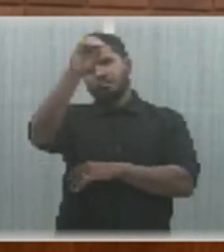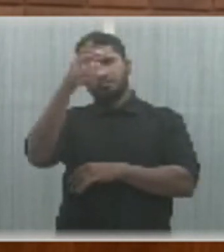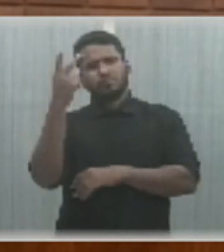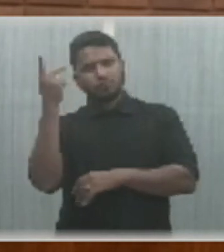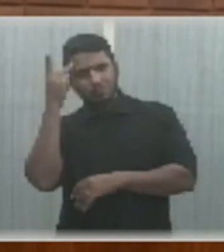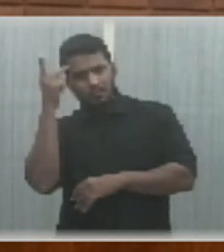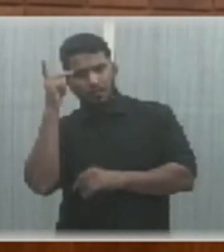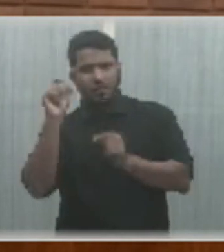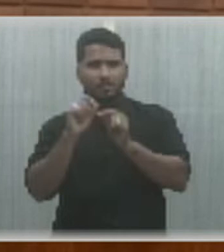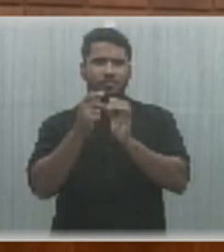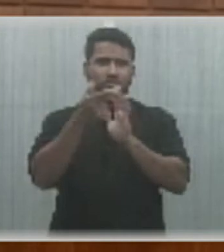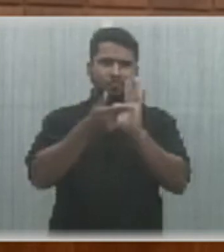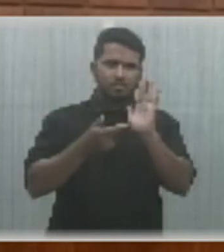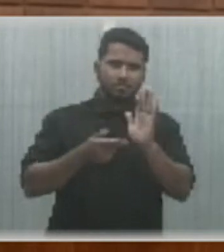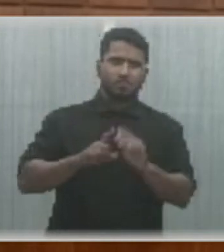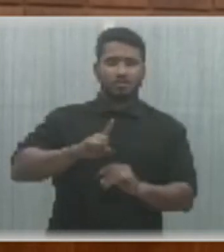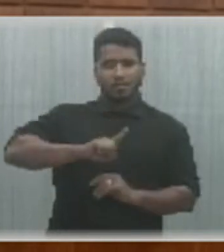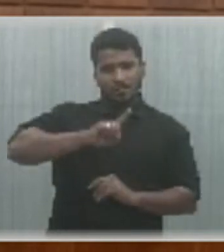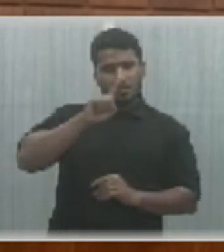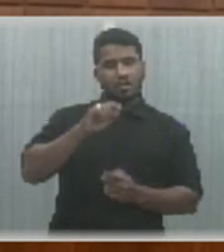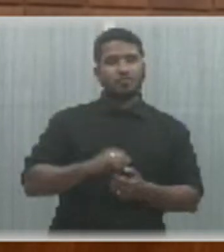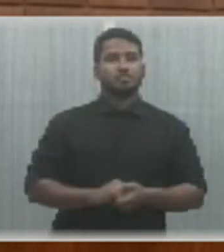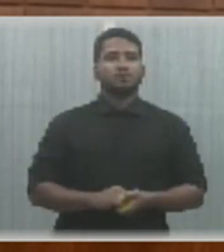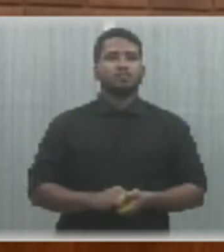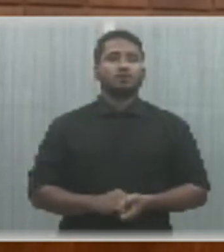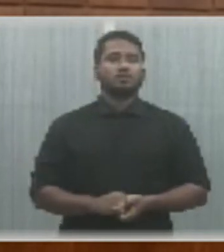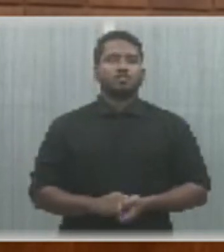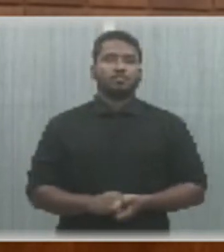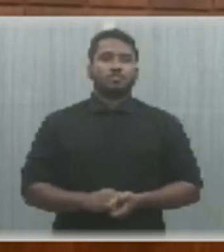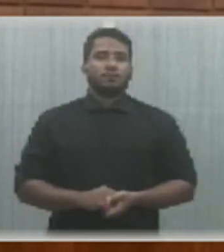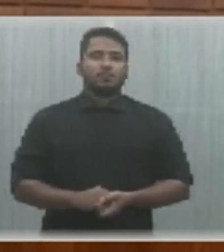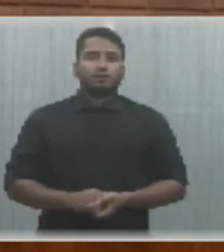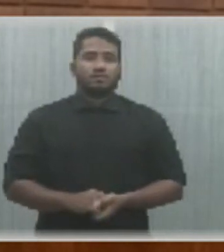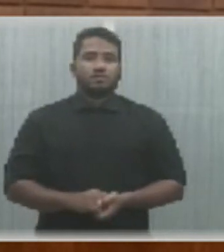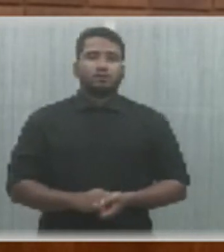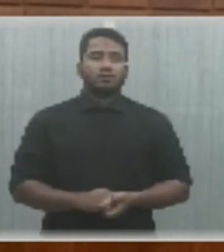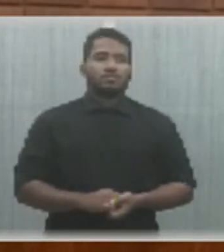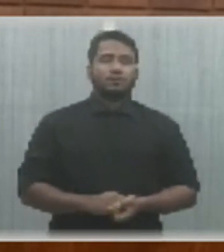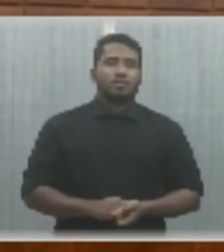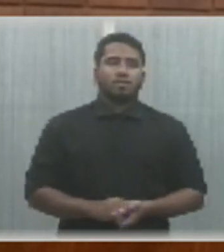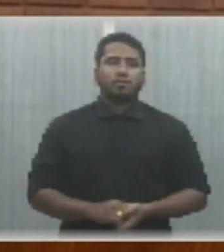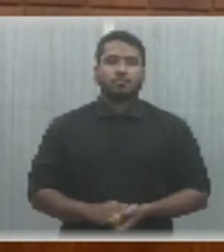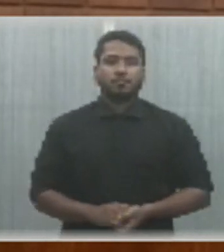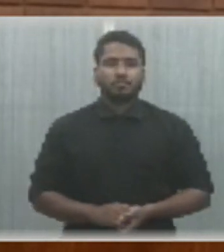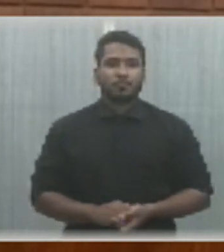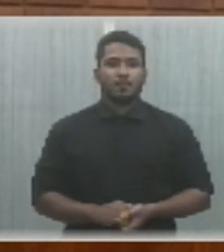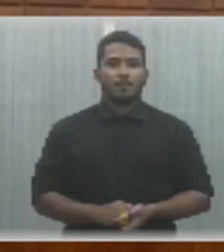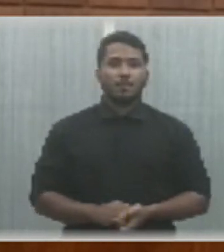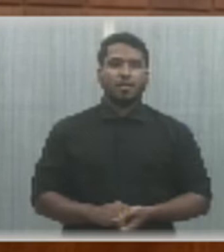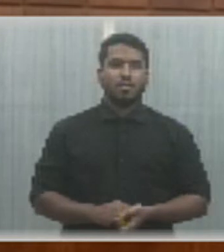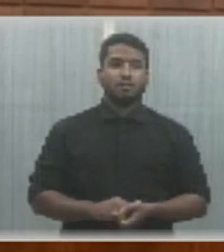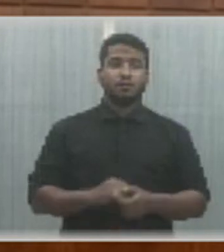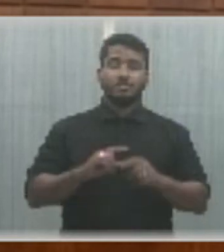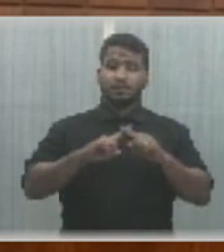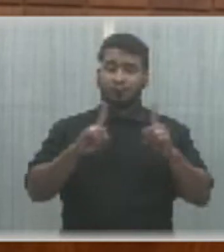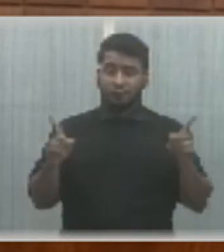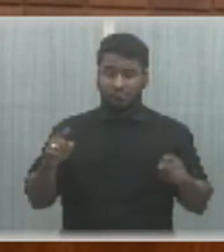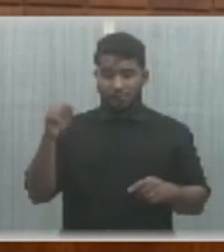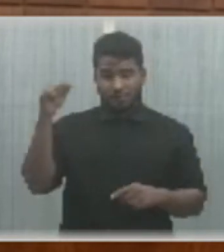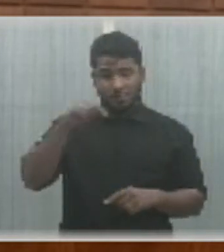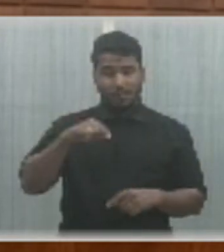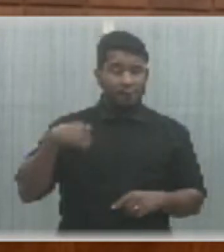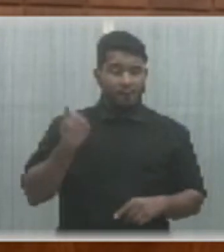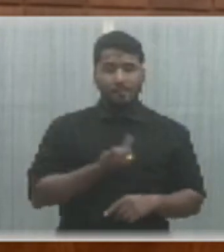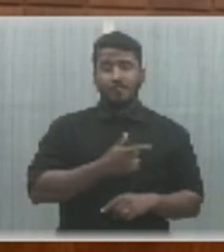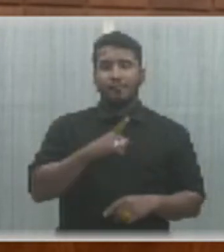E eles fazem esse procedimento cirúrgico nesses outros estados. Mas aqui nós temos